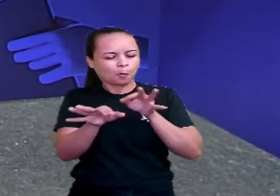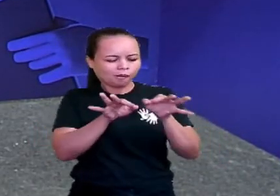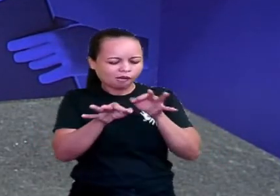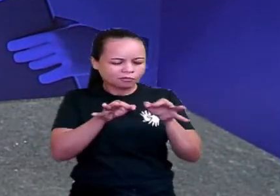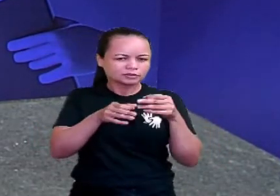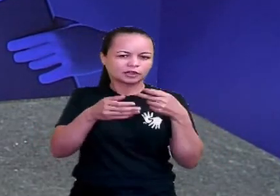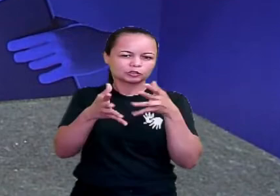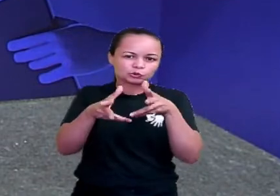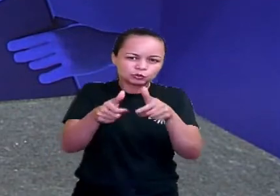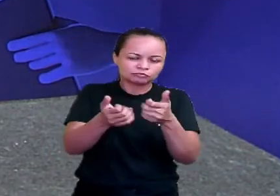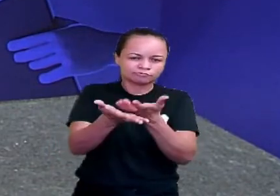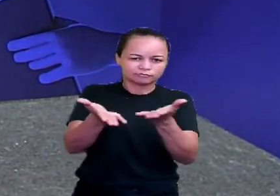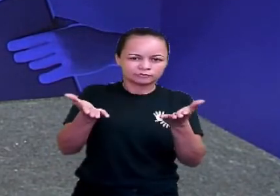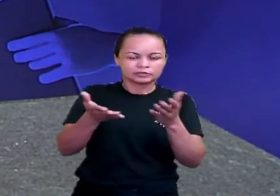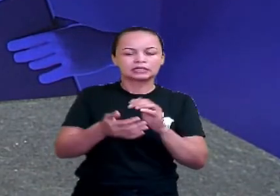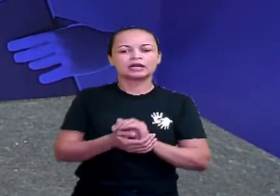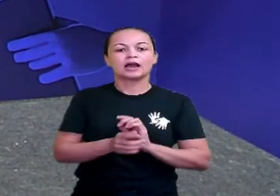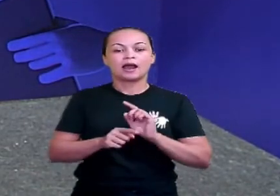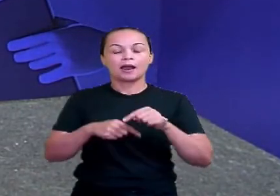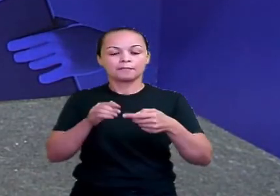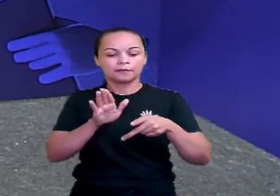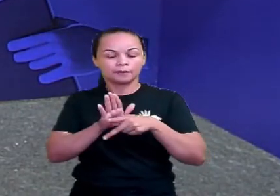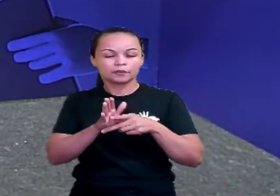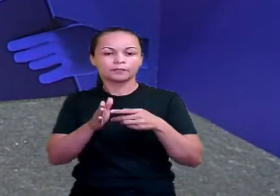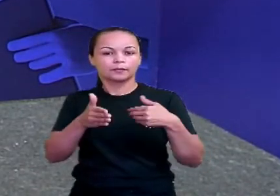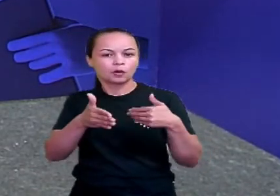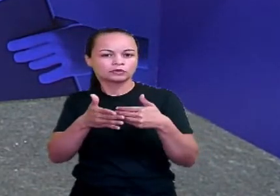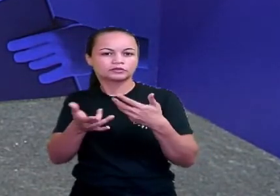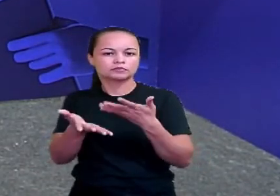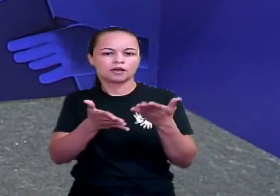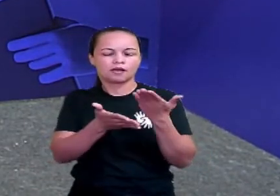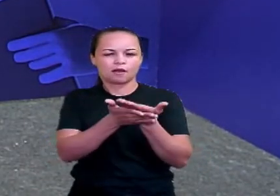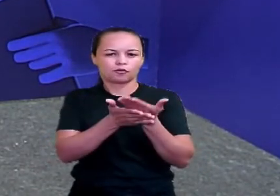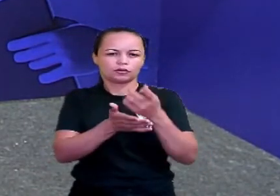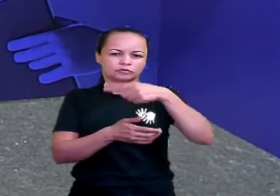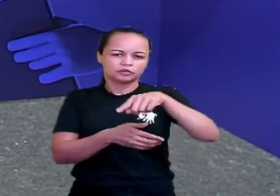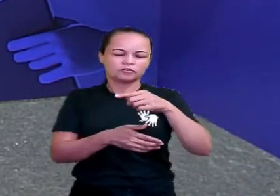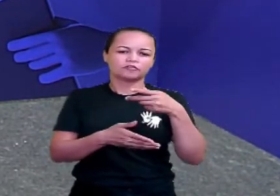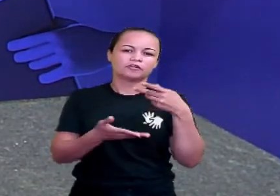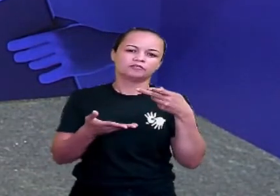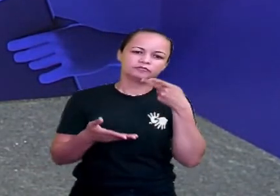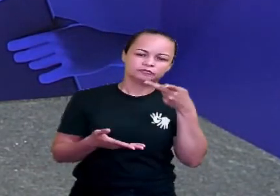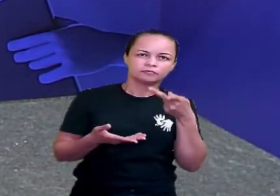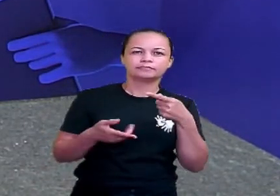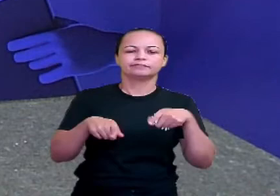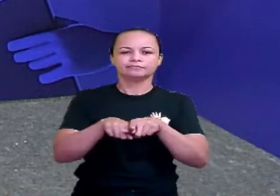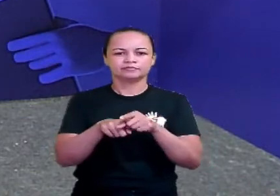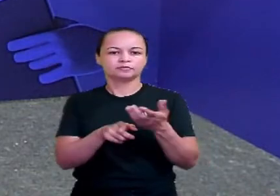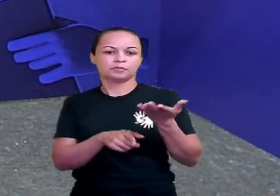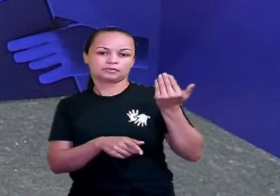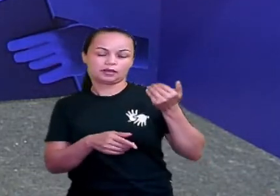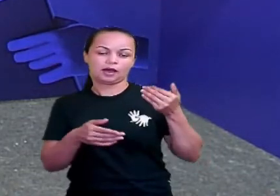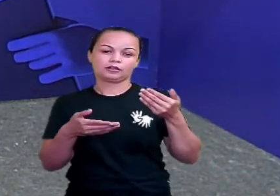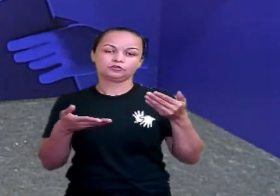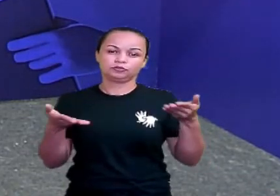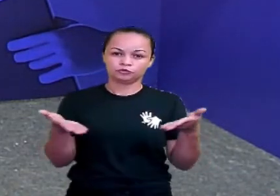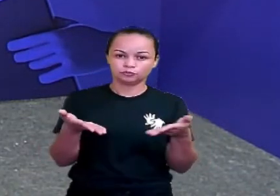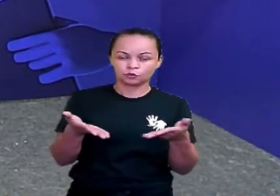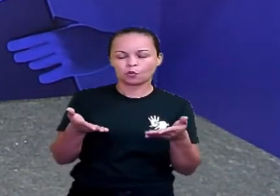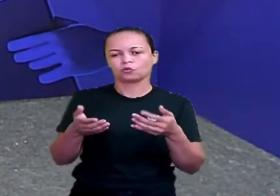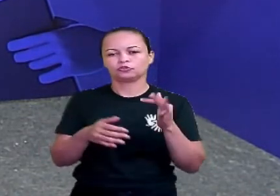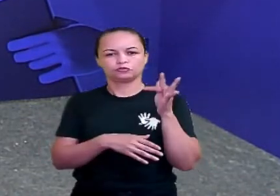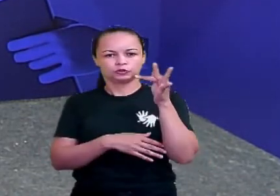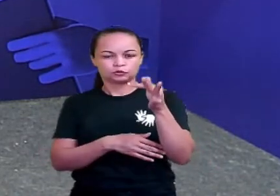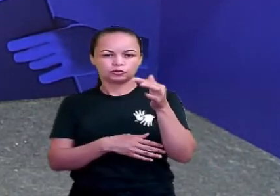a gente vai falar ainda sobre passado, presente e futuro para vocês conseguirem entender melhor como é que funciona isso aí, na cabecinha de